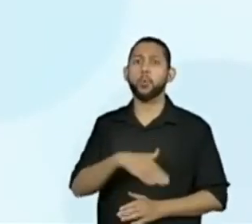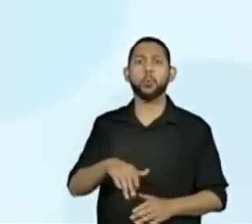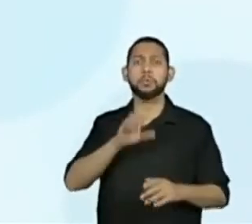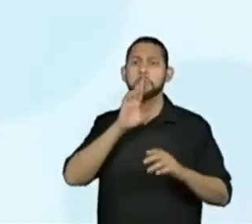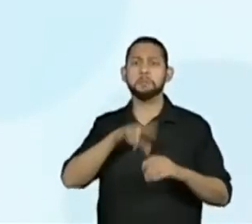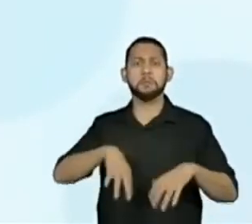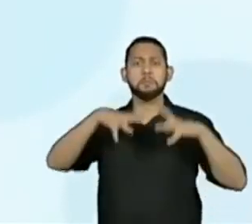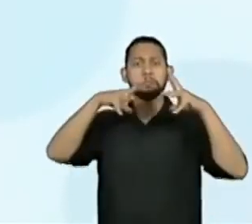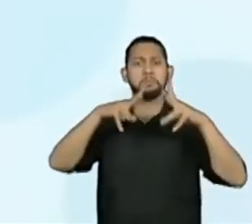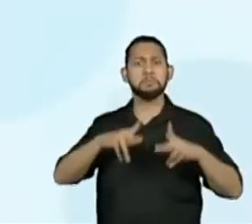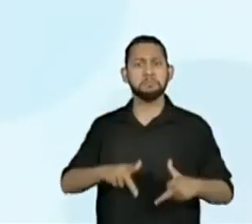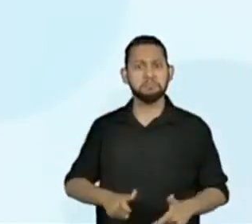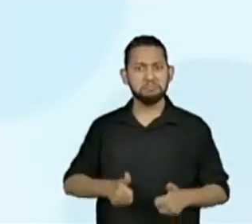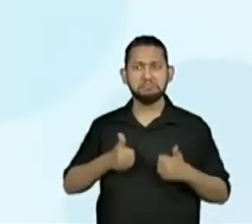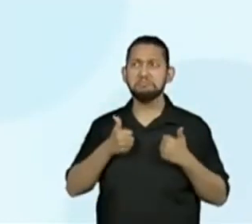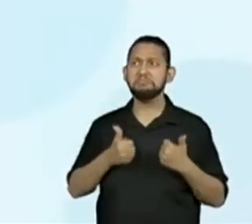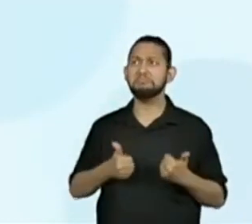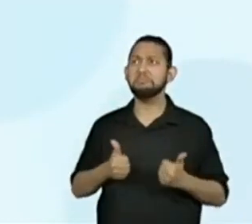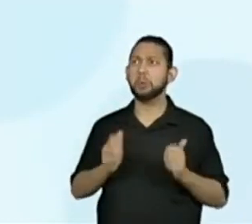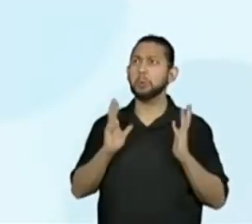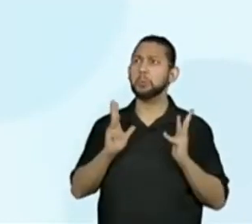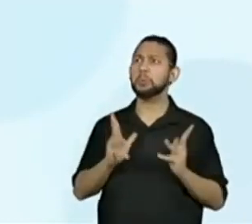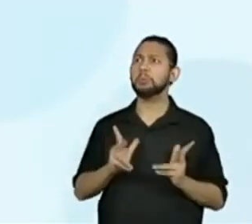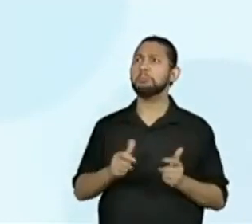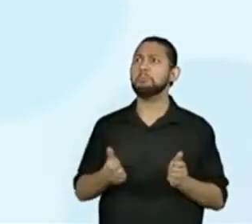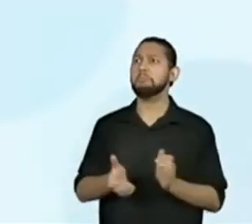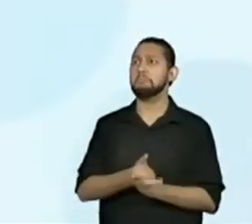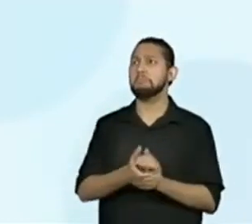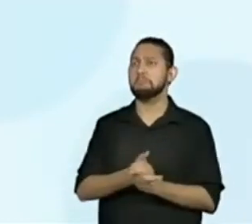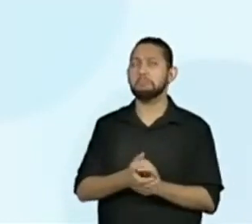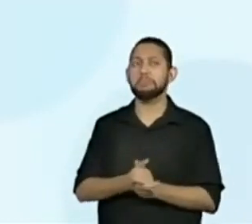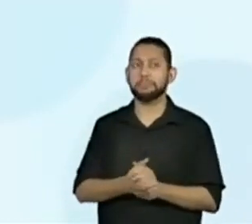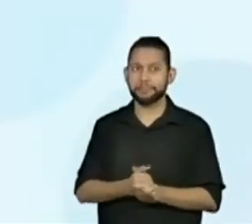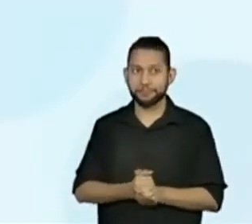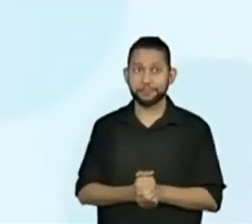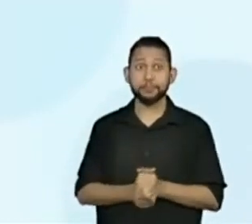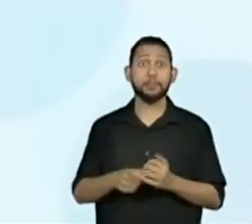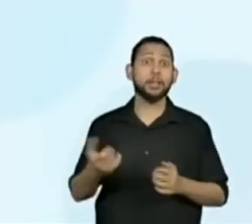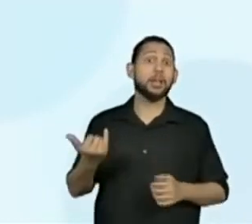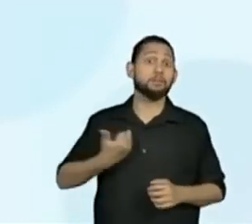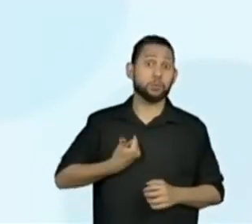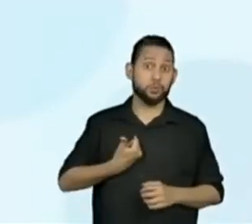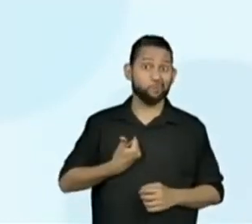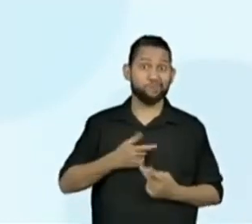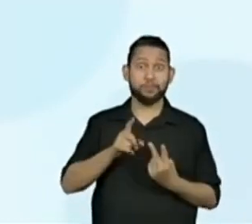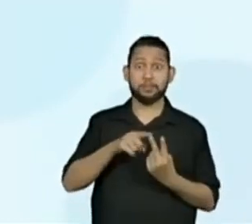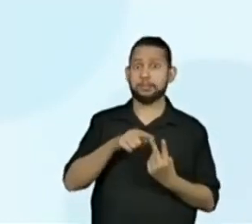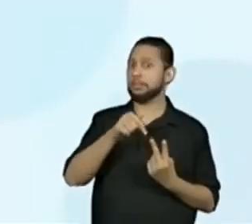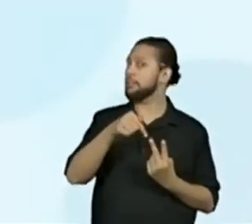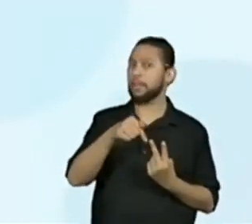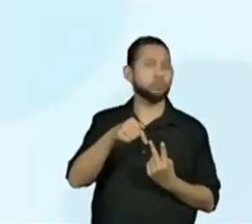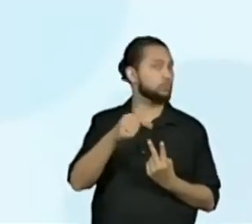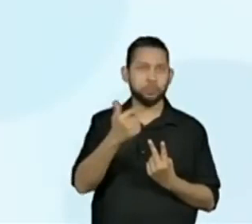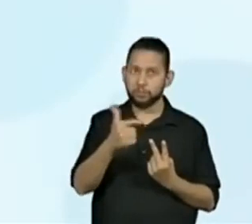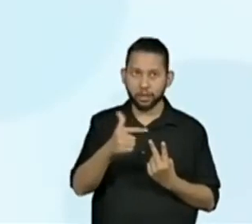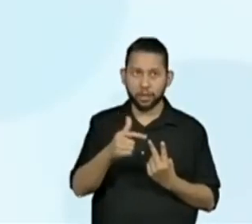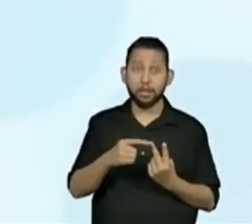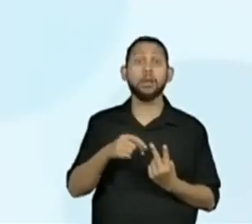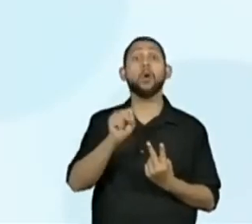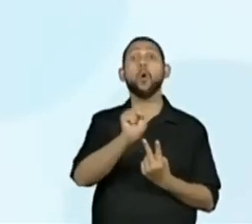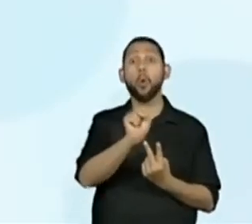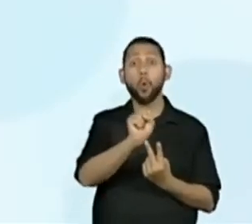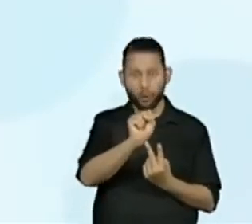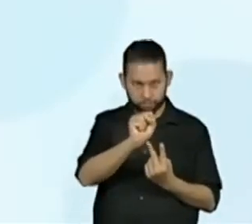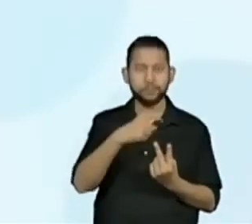a professora também, hein, galera? Muito bom, e eles já estão indicando o próximo, professora, que não tem a dezena 7, mas tem a dezena